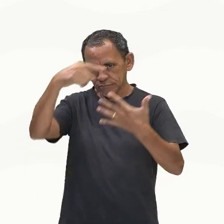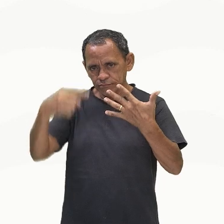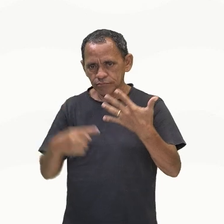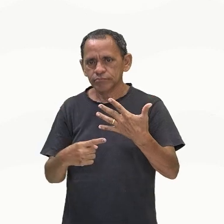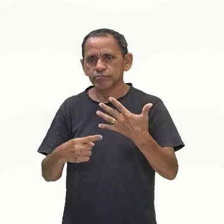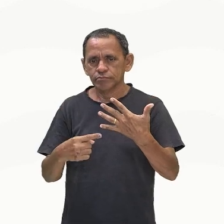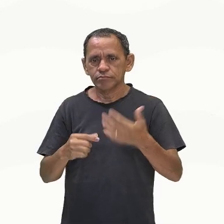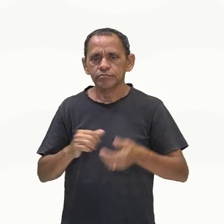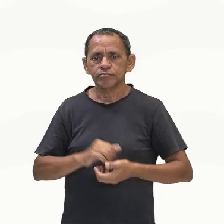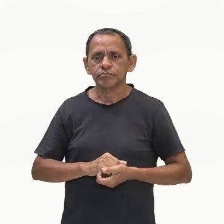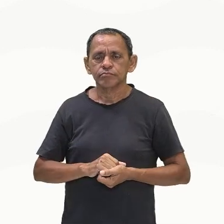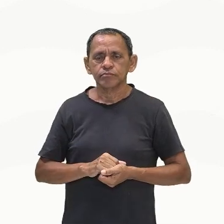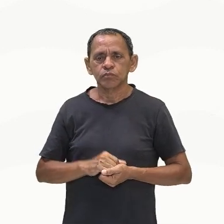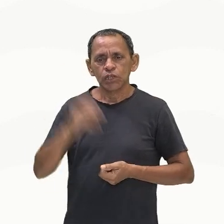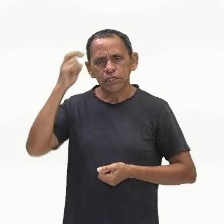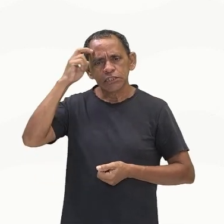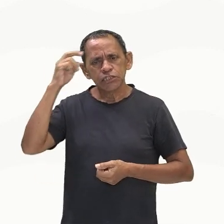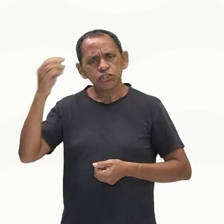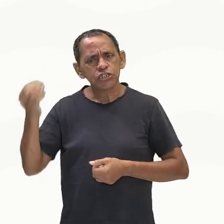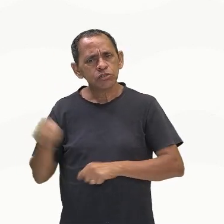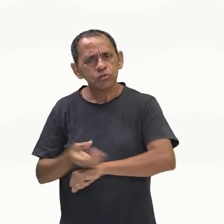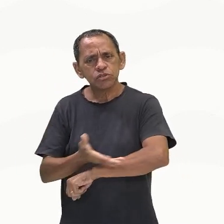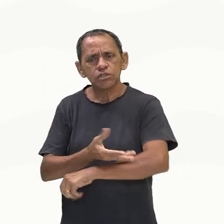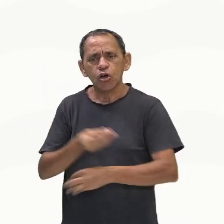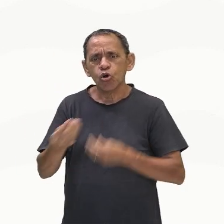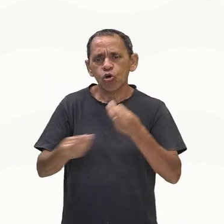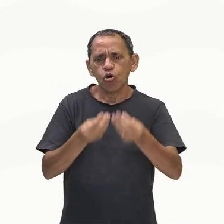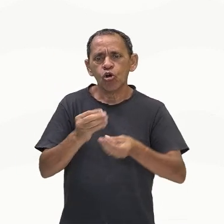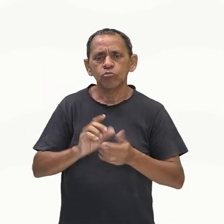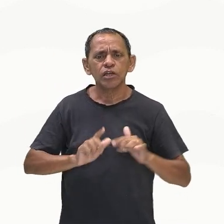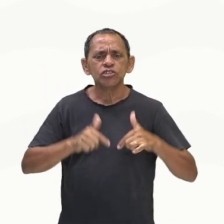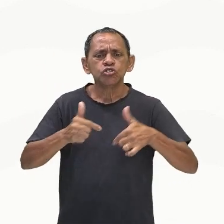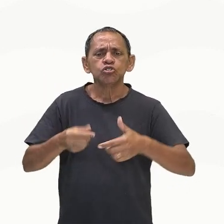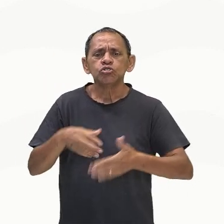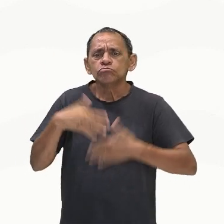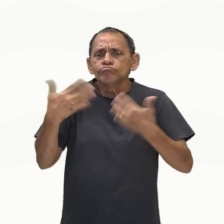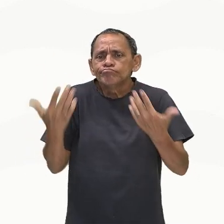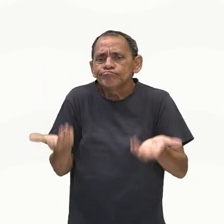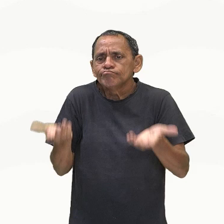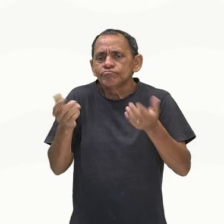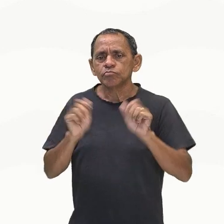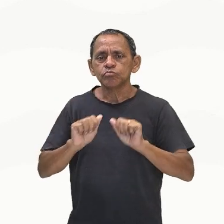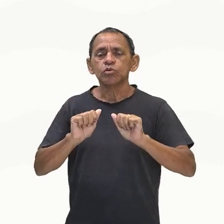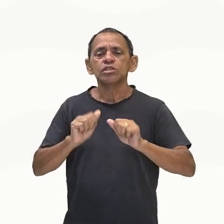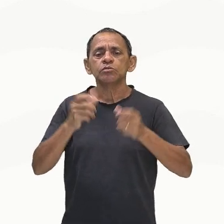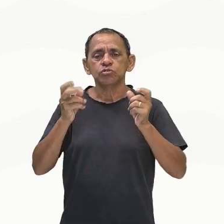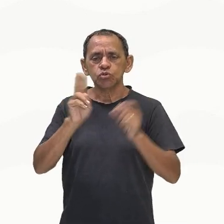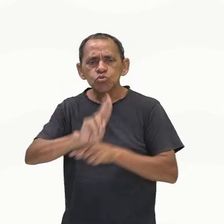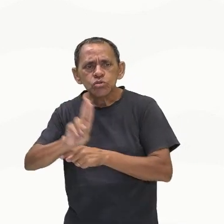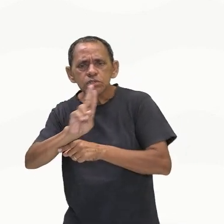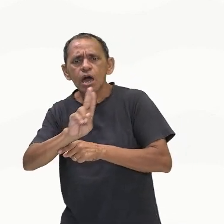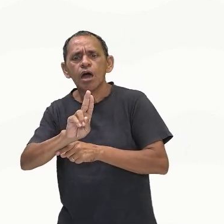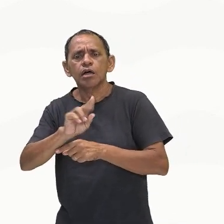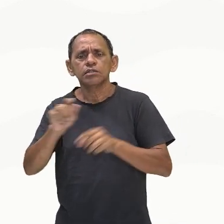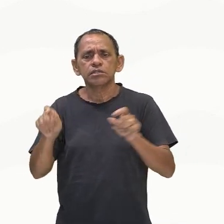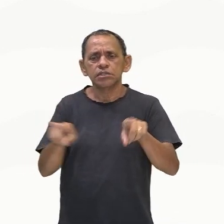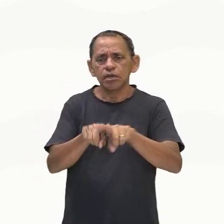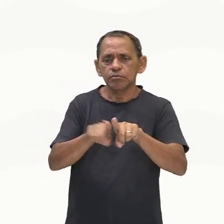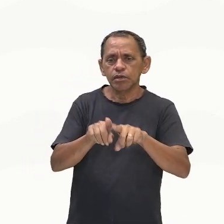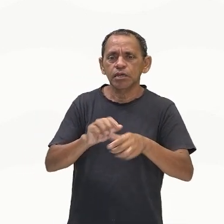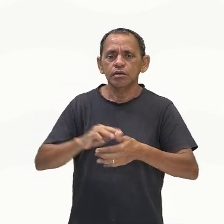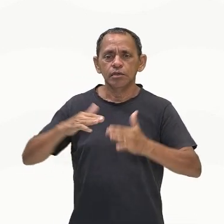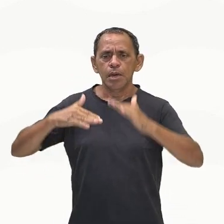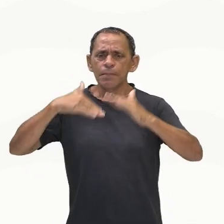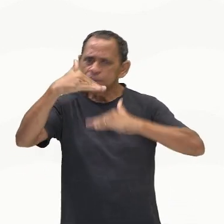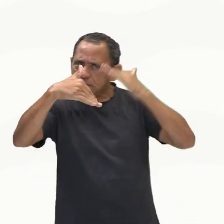inteligência emocional. E quais são que atitudes nós podemos tomar, né, para